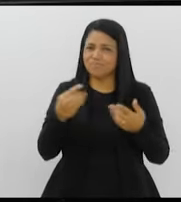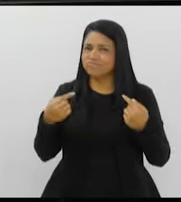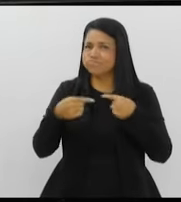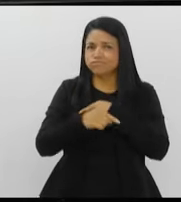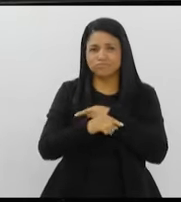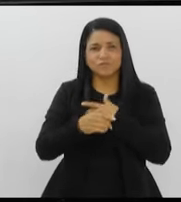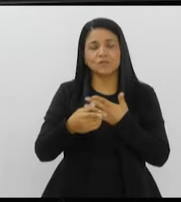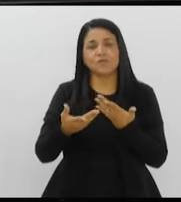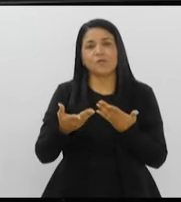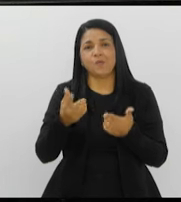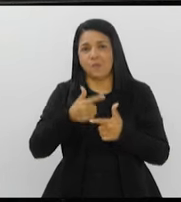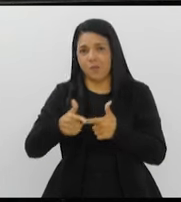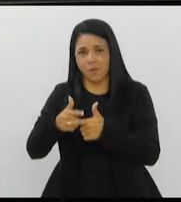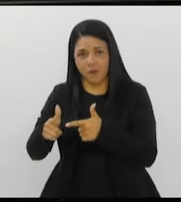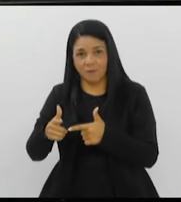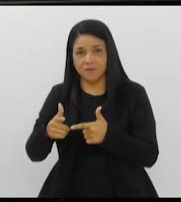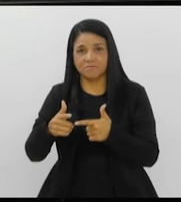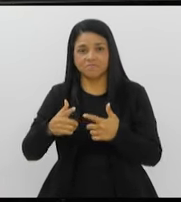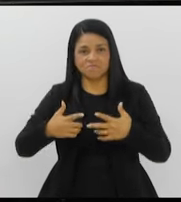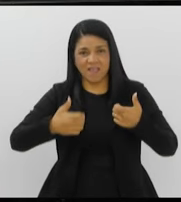no meio destas guerras,